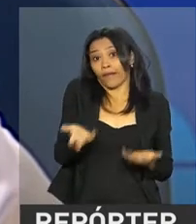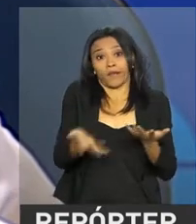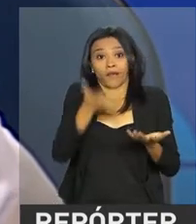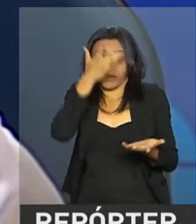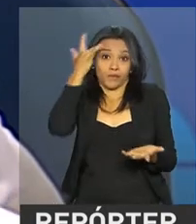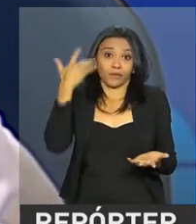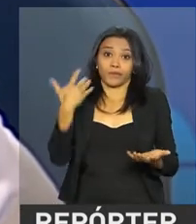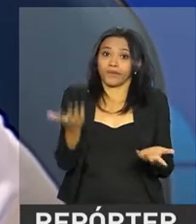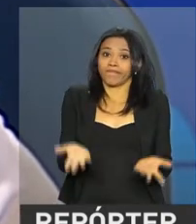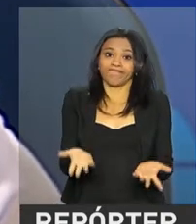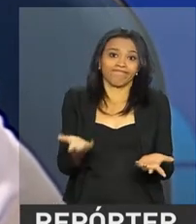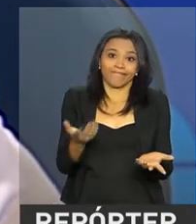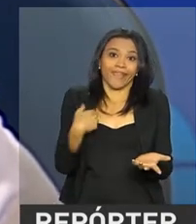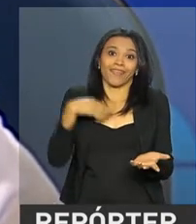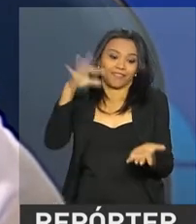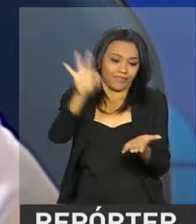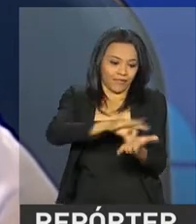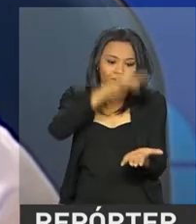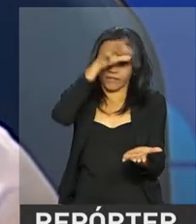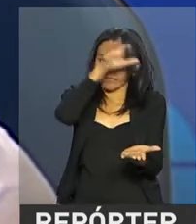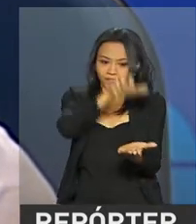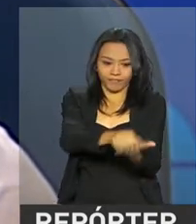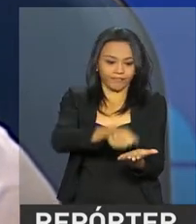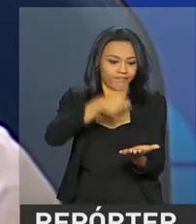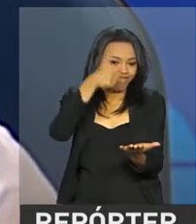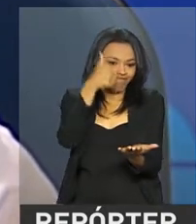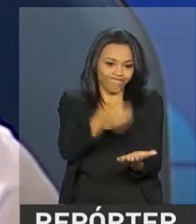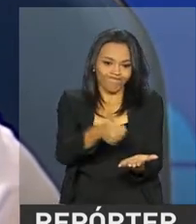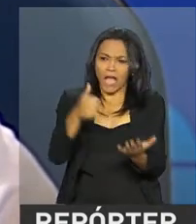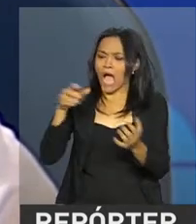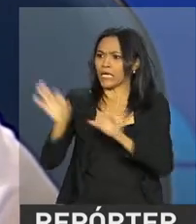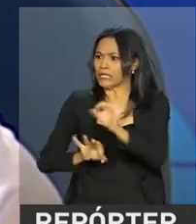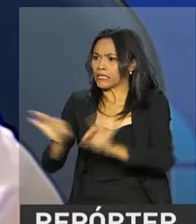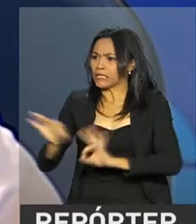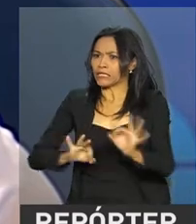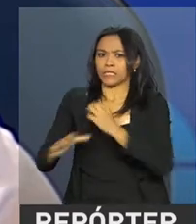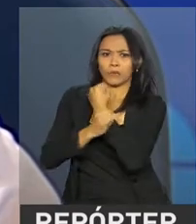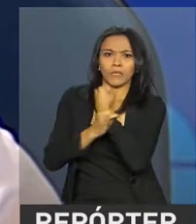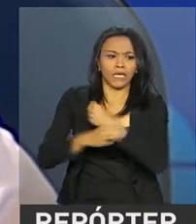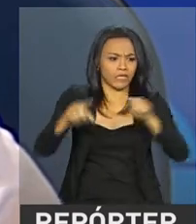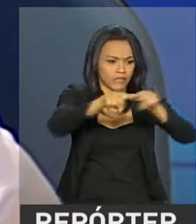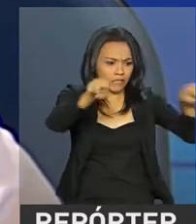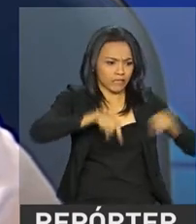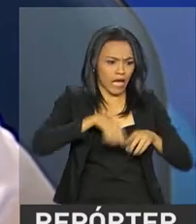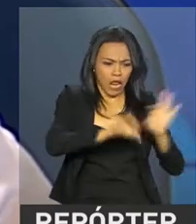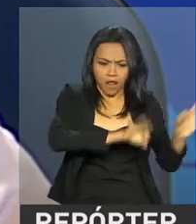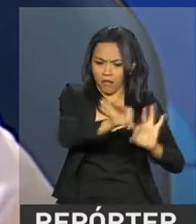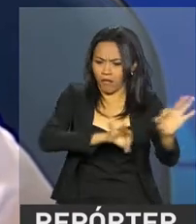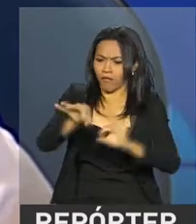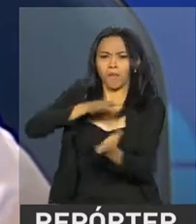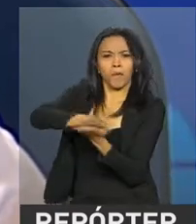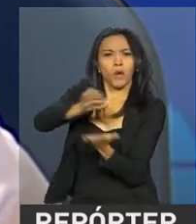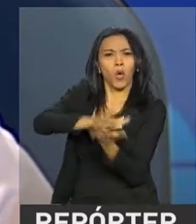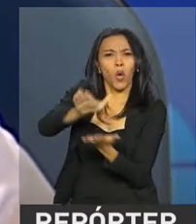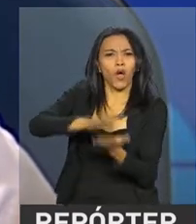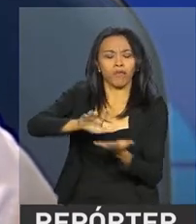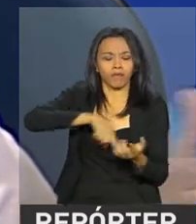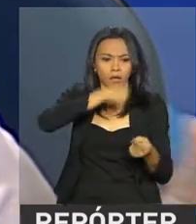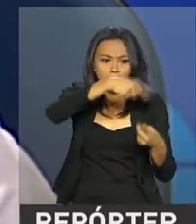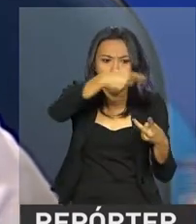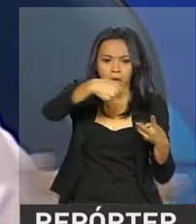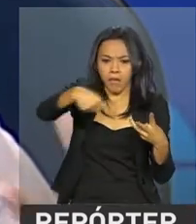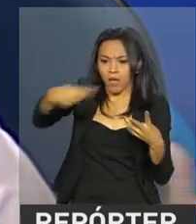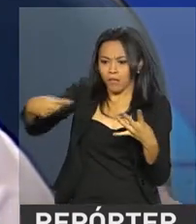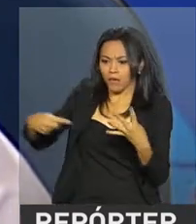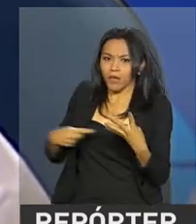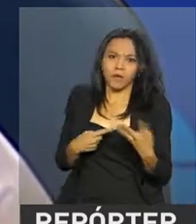simplesmente você vai fazer uma inscrição, mobilizar segurança, sala, impressão de prova e tudo